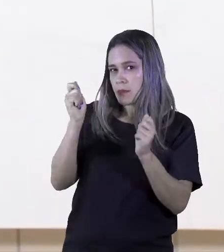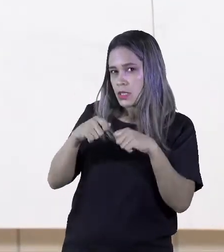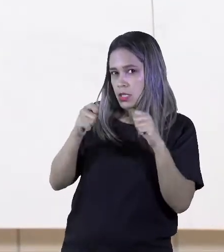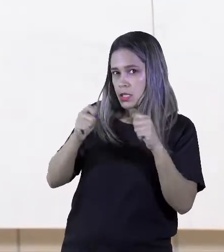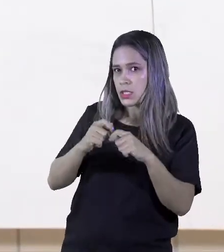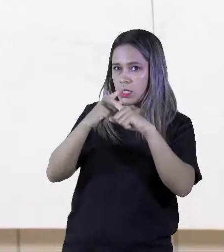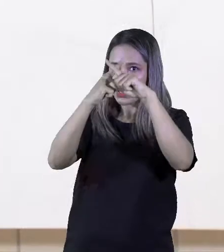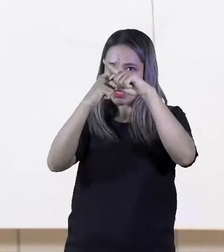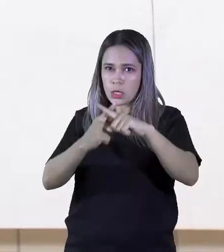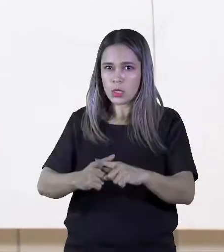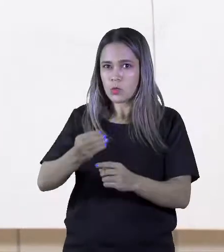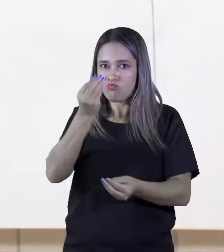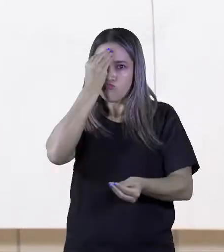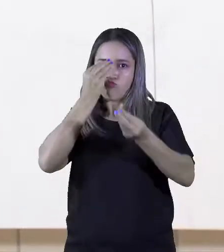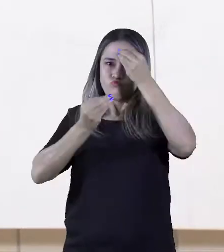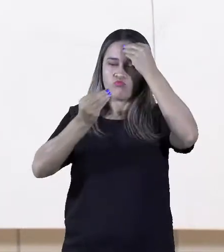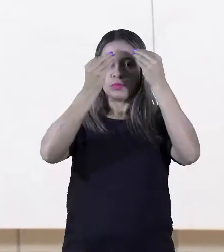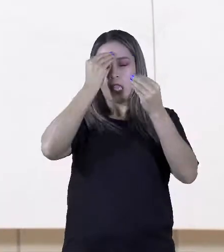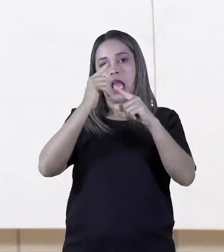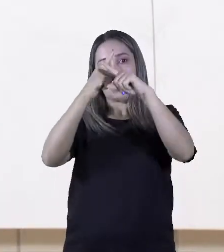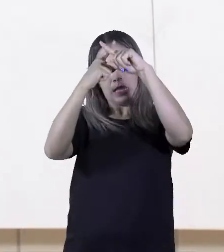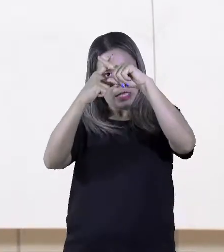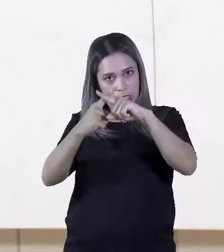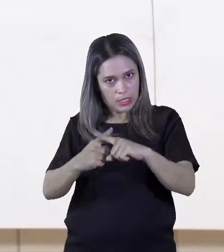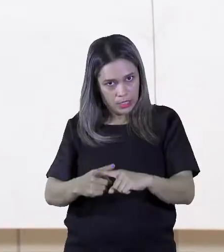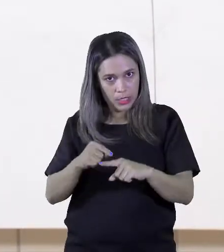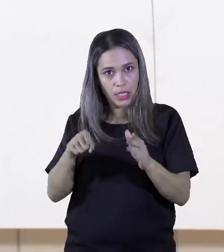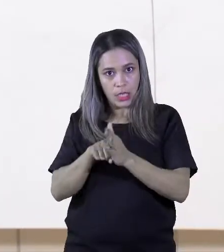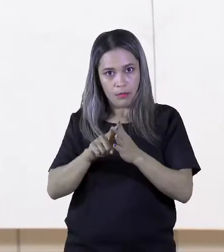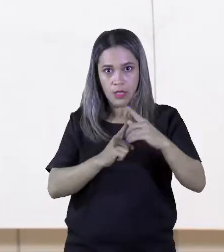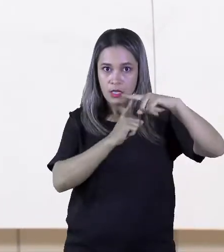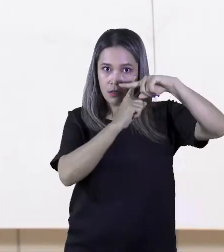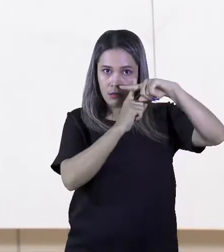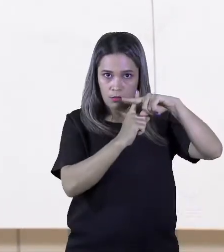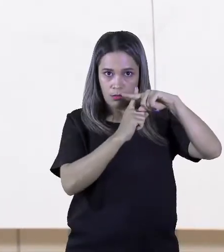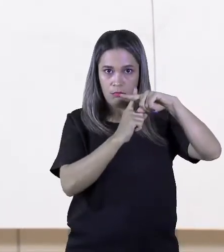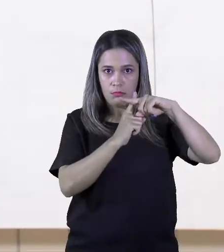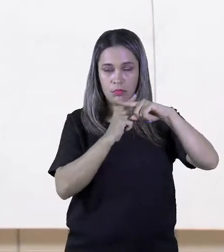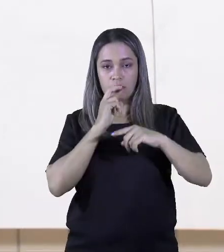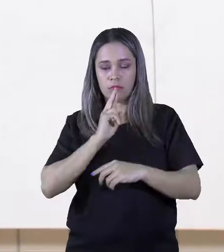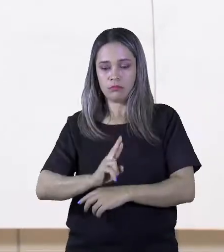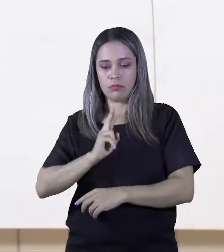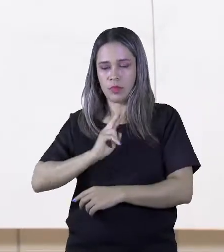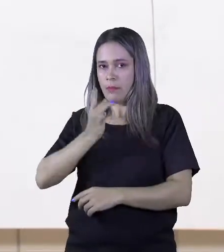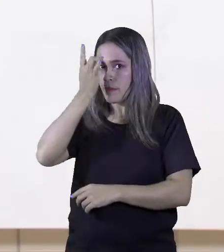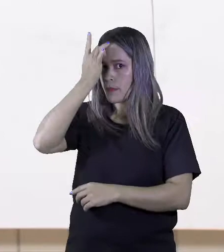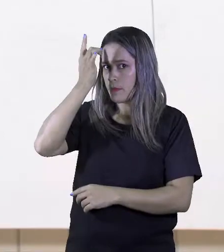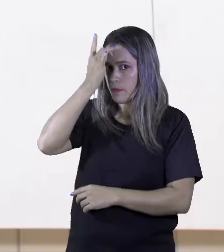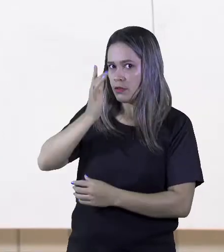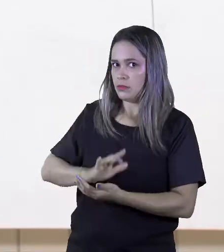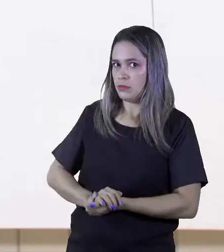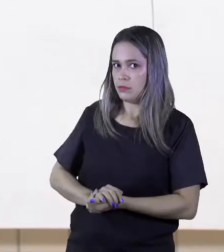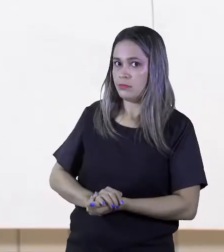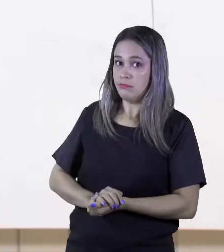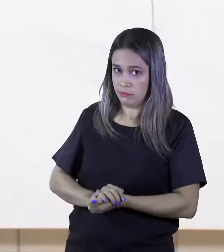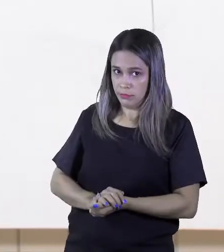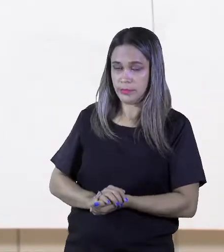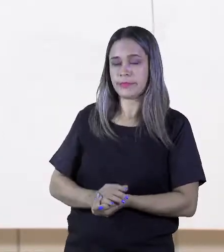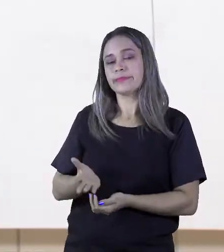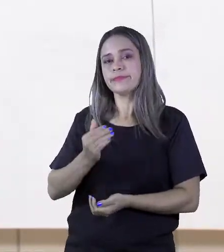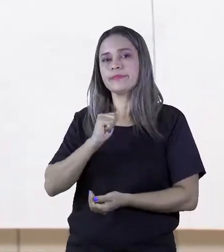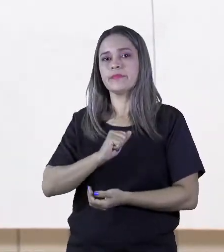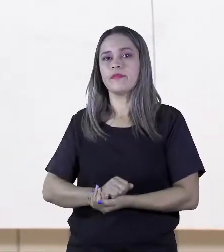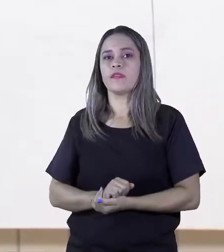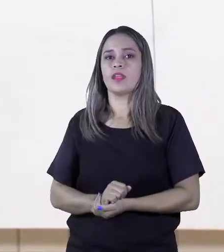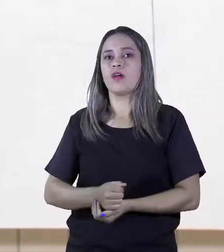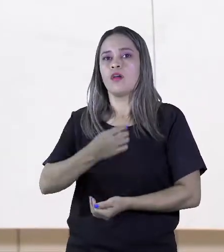tabuada, no caso, tabuada de multiplicação e de adição, para resolver esse problema de maneira mais fácil. Então, vamos lá. 4